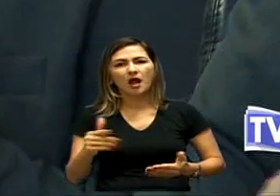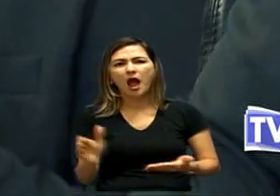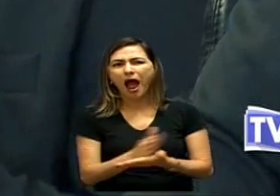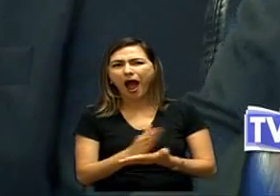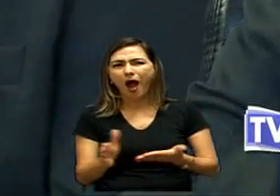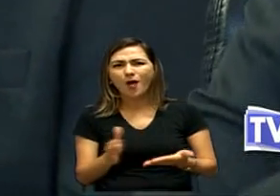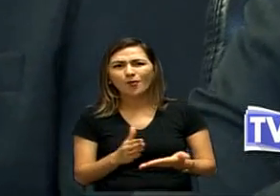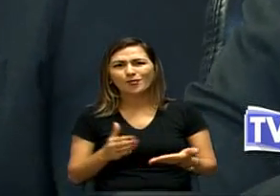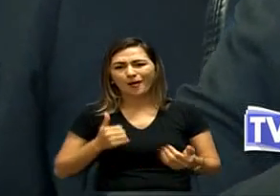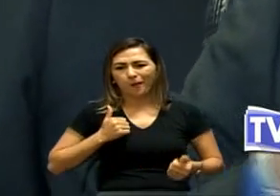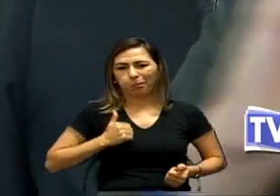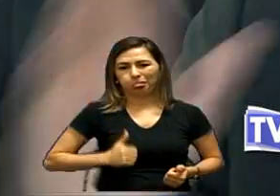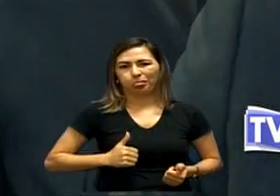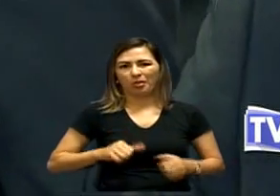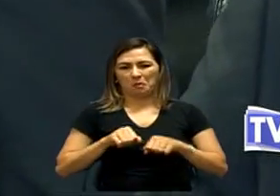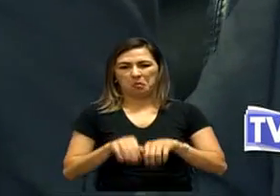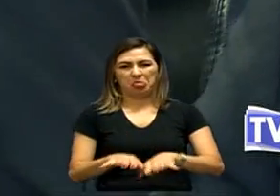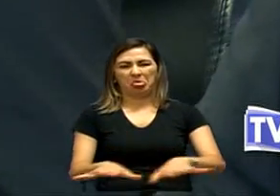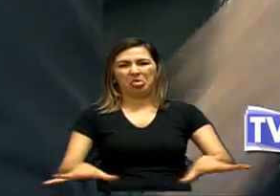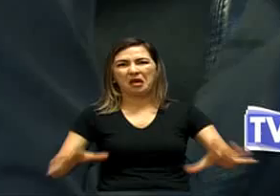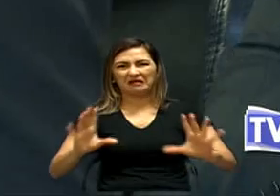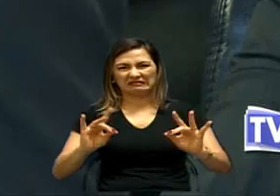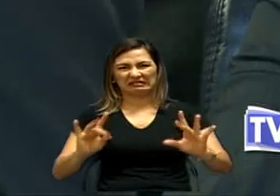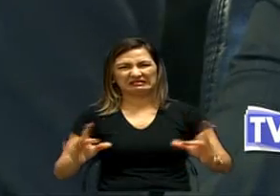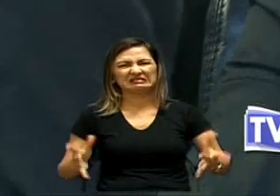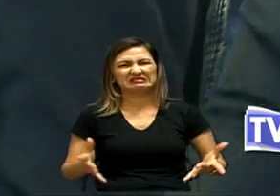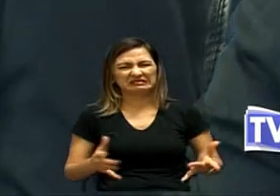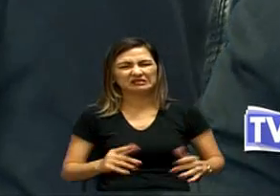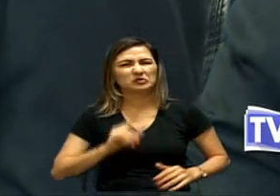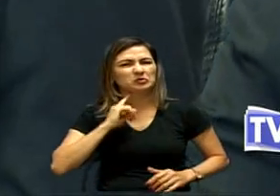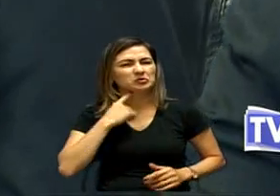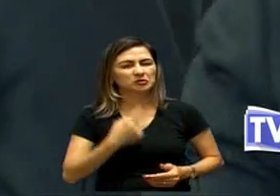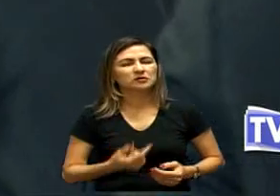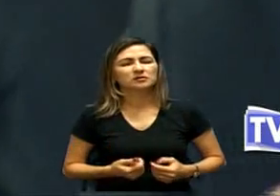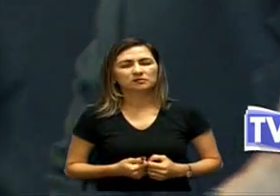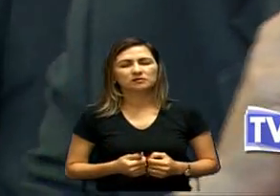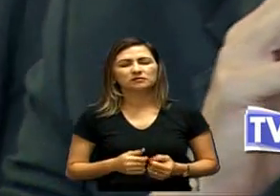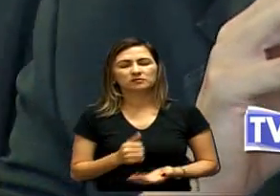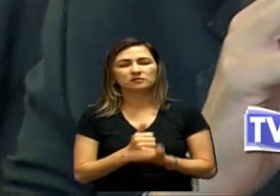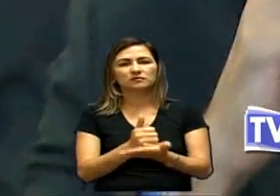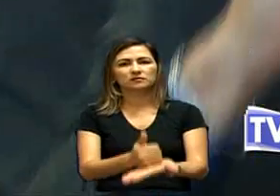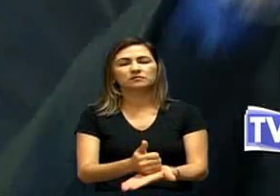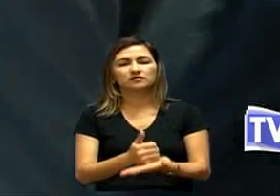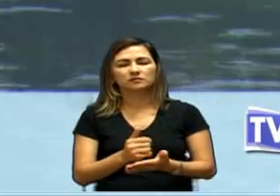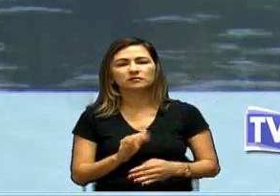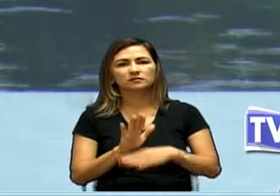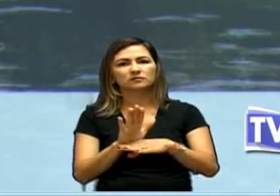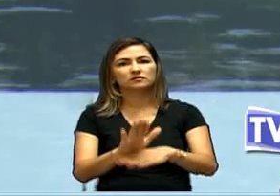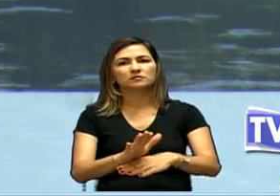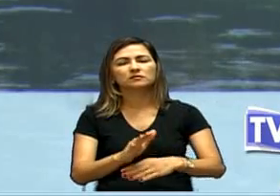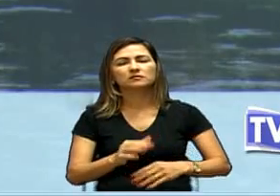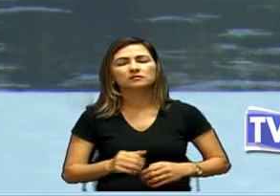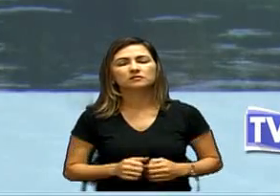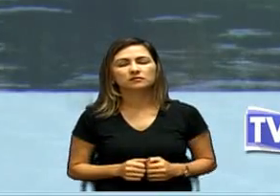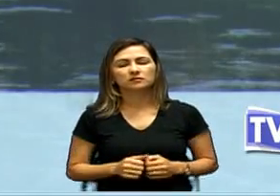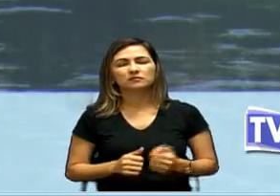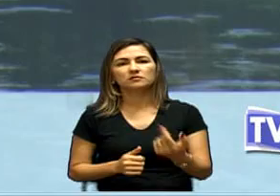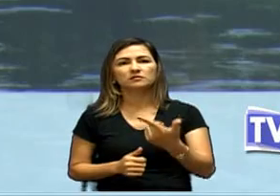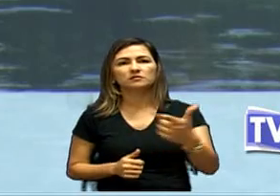uma sujeira que é lastimável. Então, o senhor está de parabéns, conto com o meu apoio. Obrigado. Parabéns, vereador. Próximo que pediu foi o